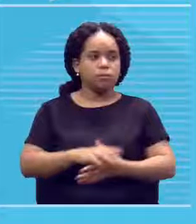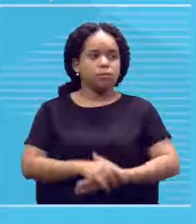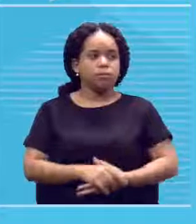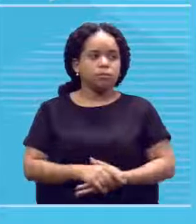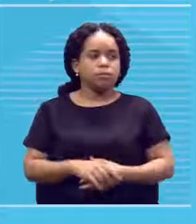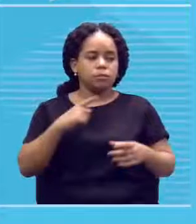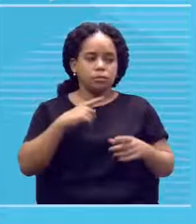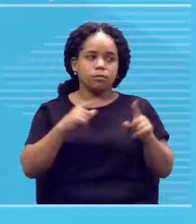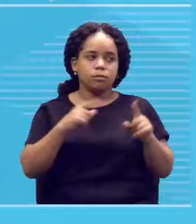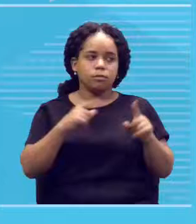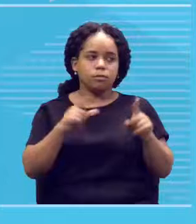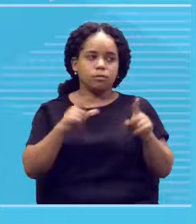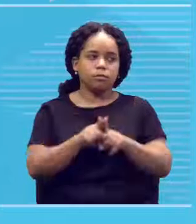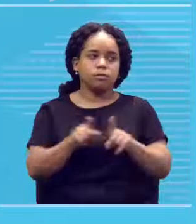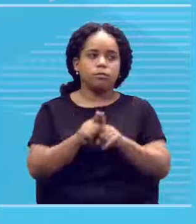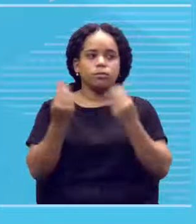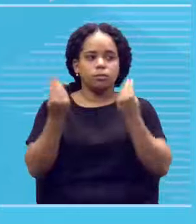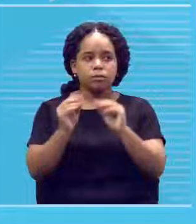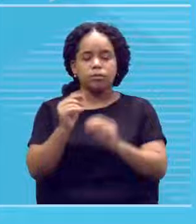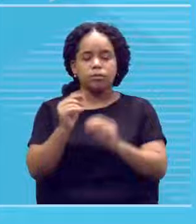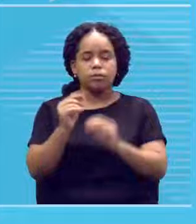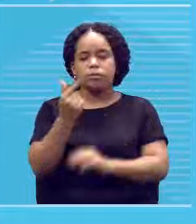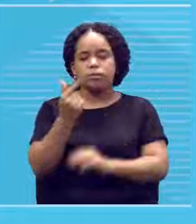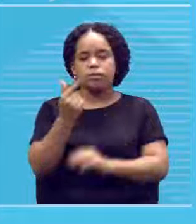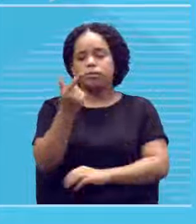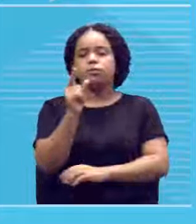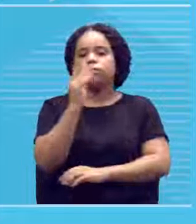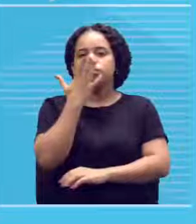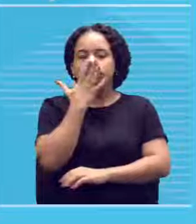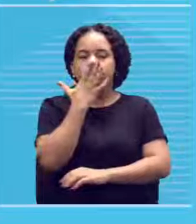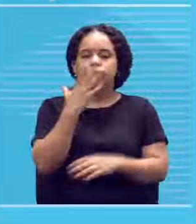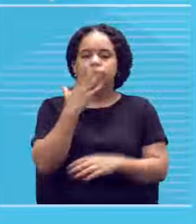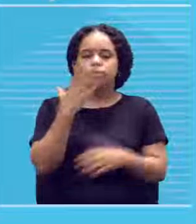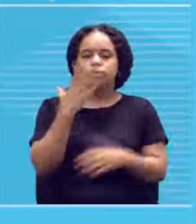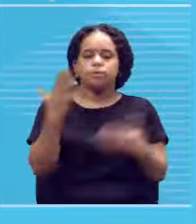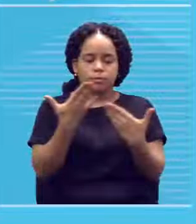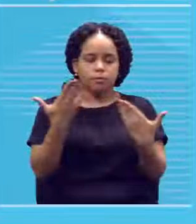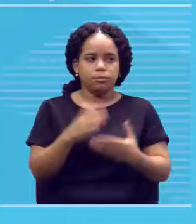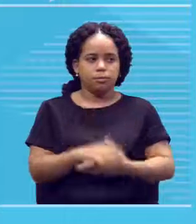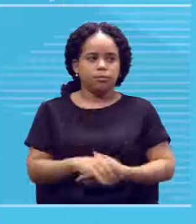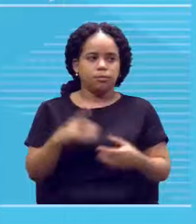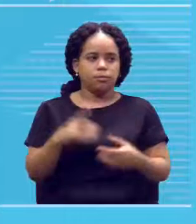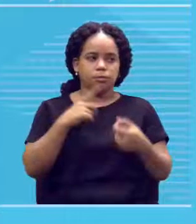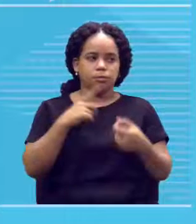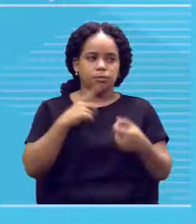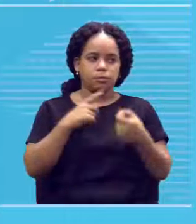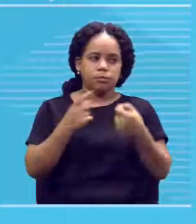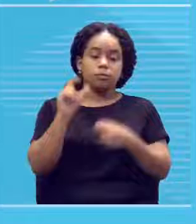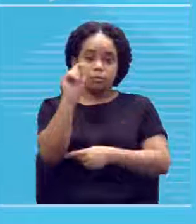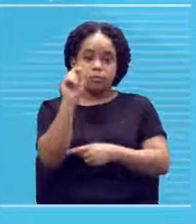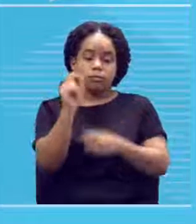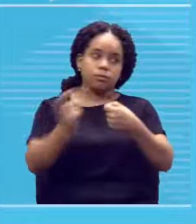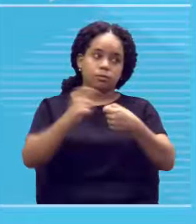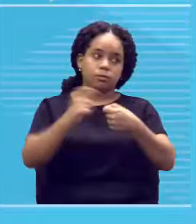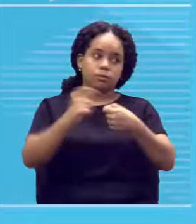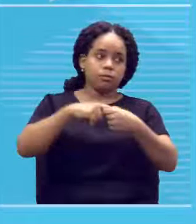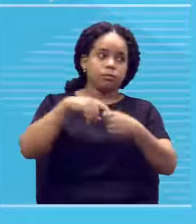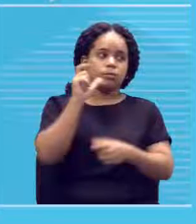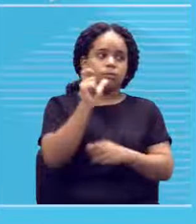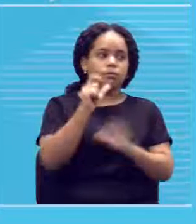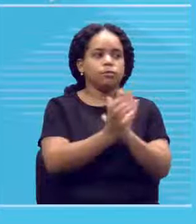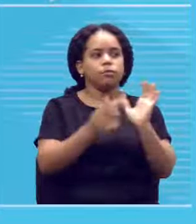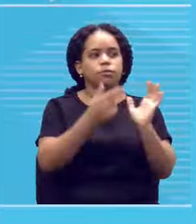vou colocar outra cor agora esse que aqui na retoma gangues dos meninos de rua